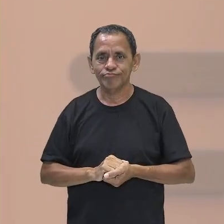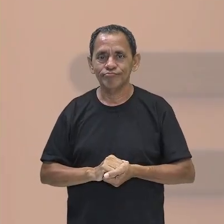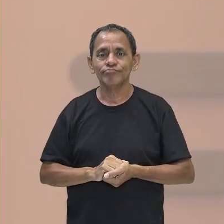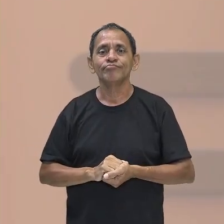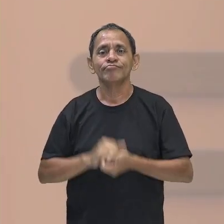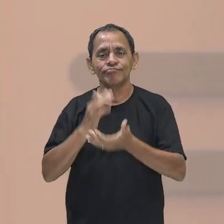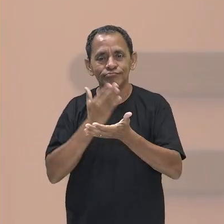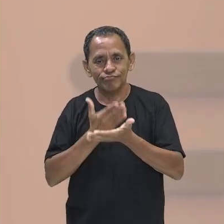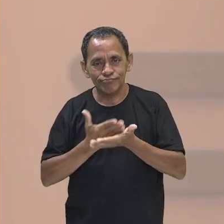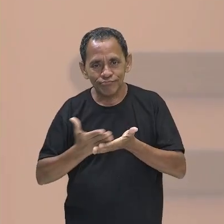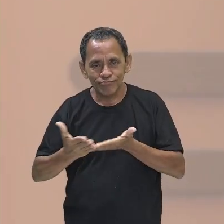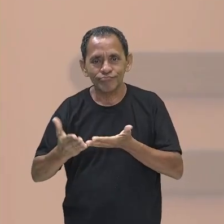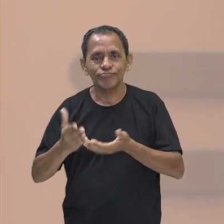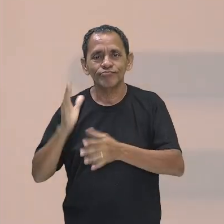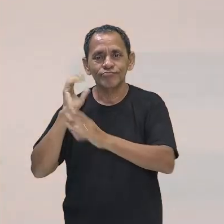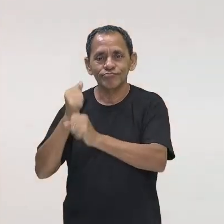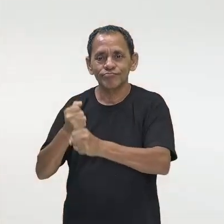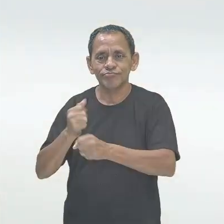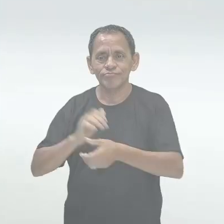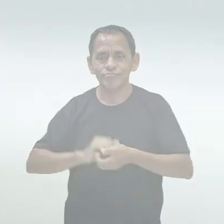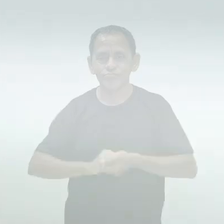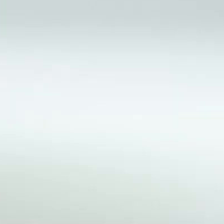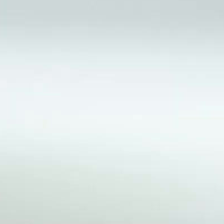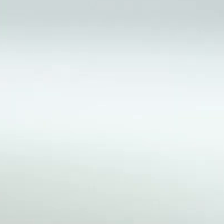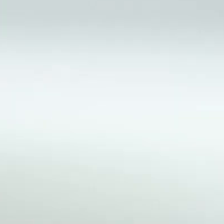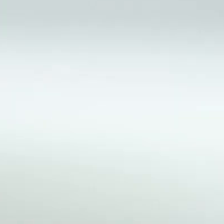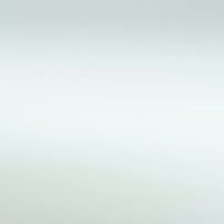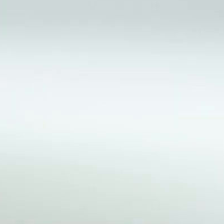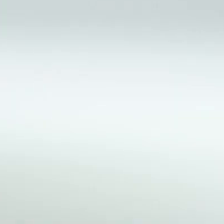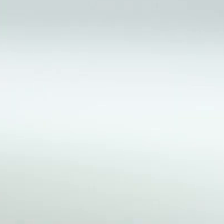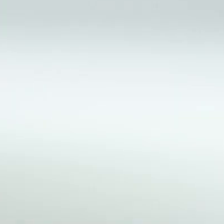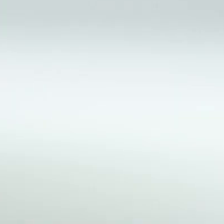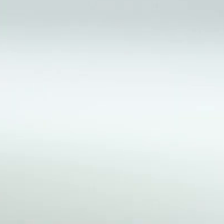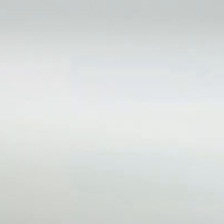então à nossa revisão.